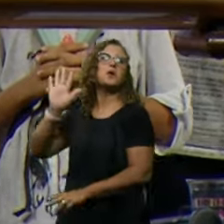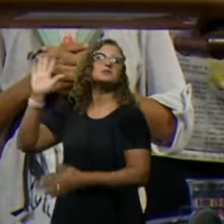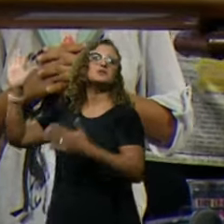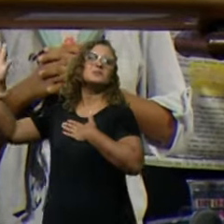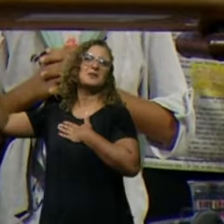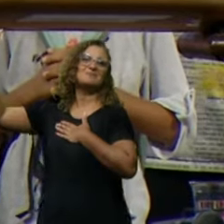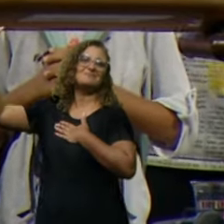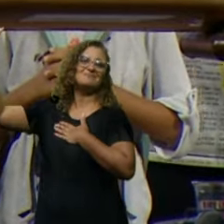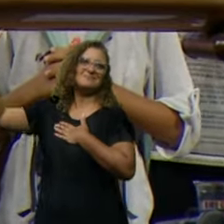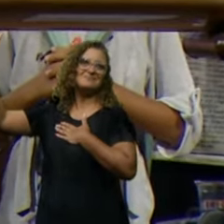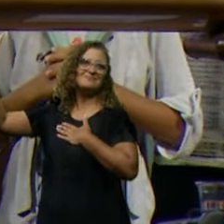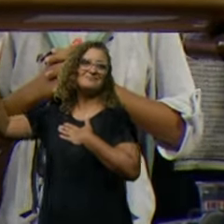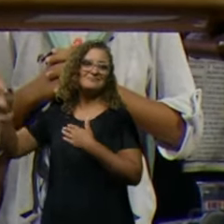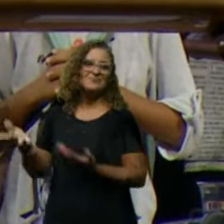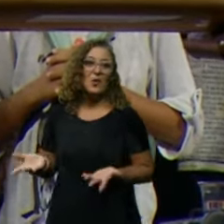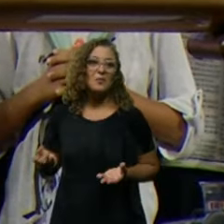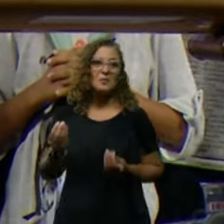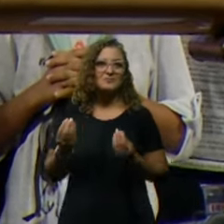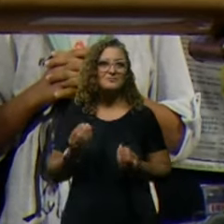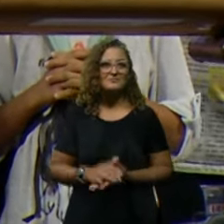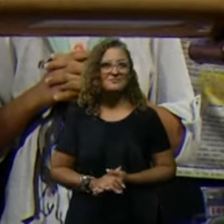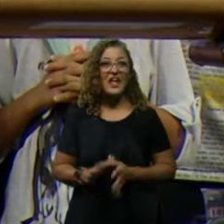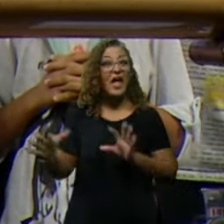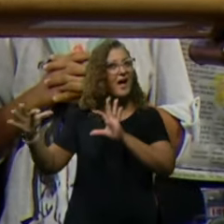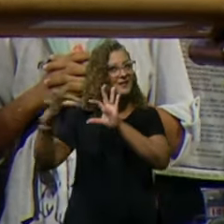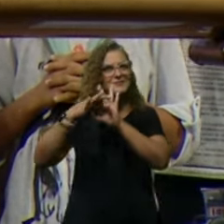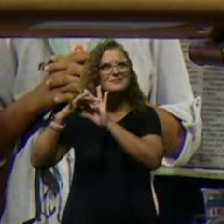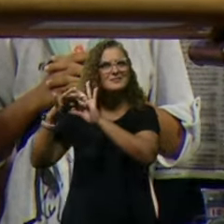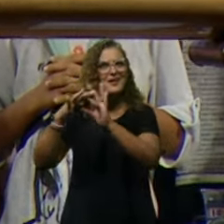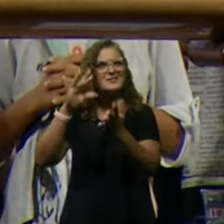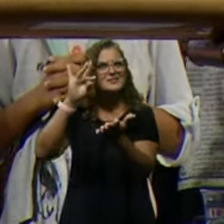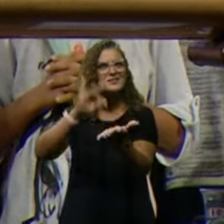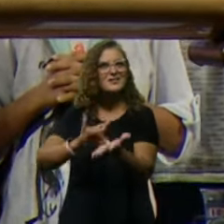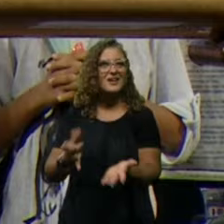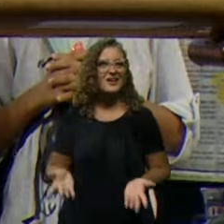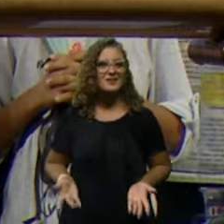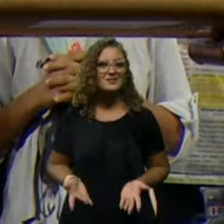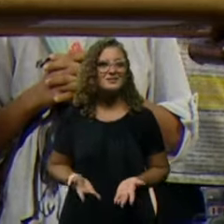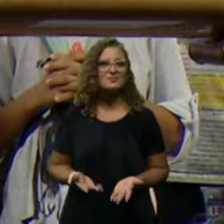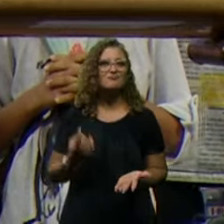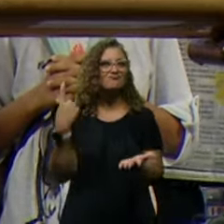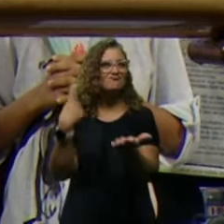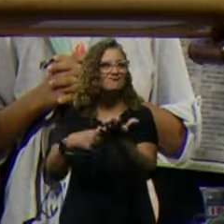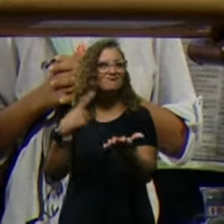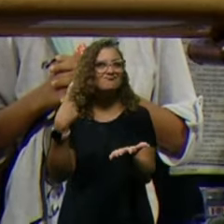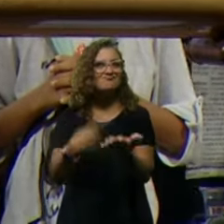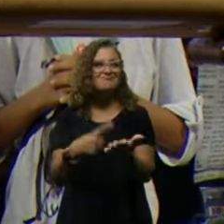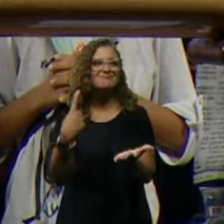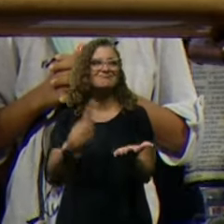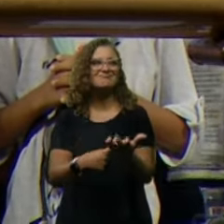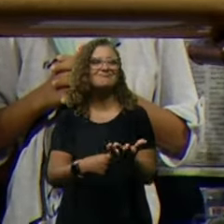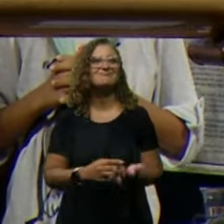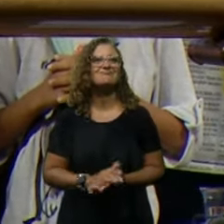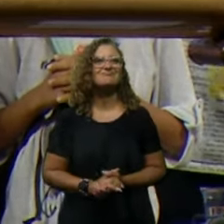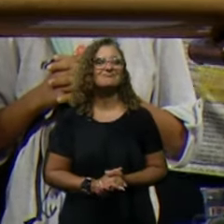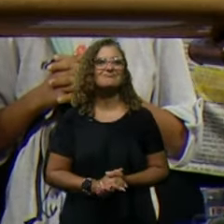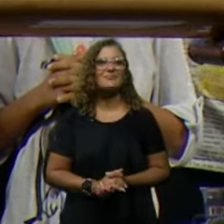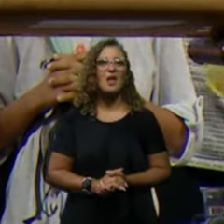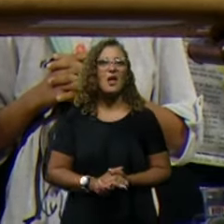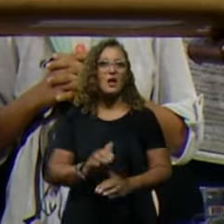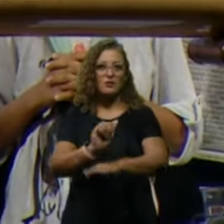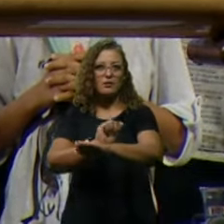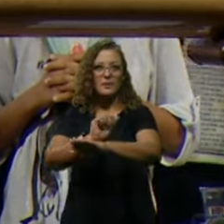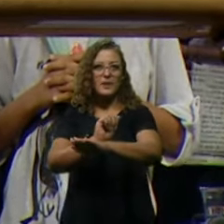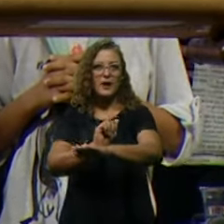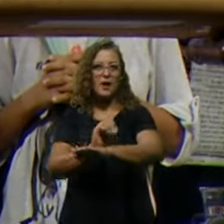E você tá louco se aliança se aliança a bolsa isso quando ele chega lá levanta o